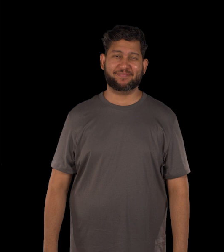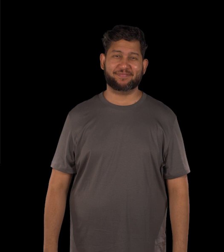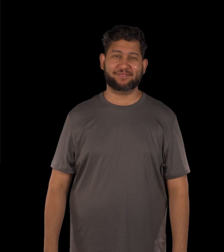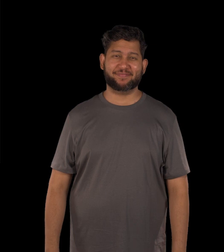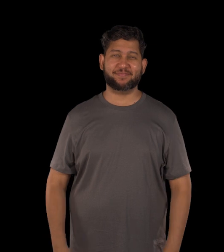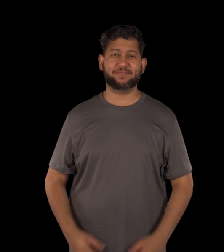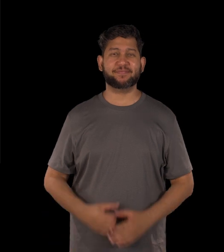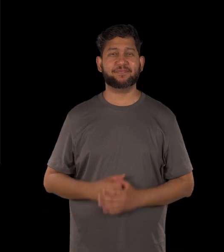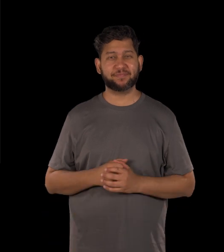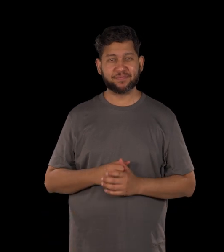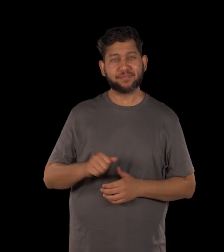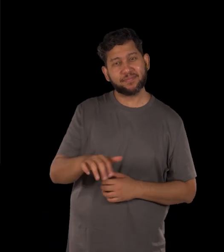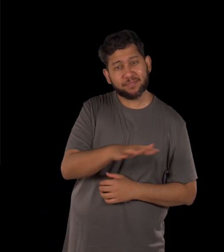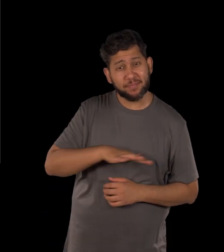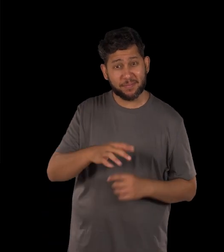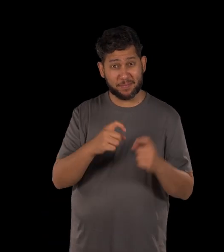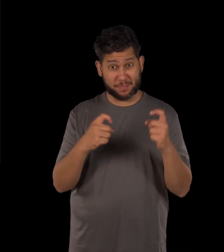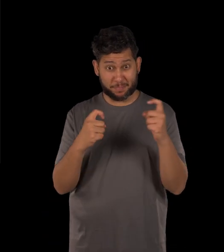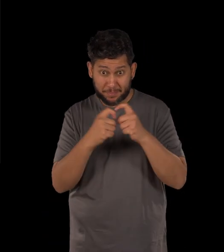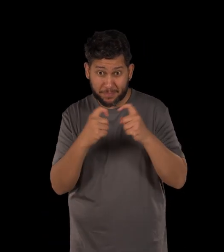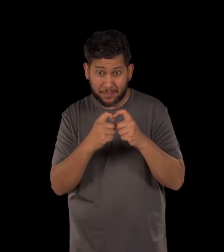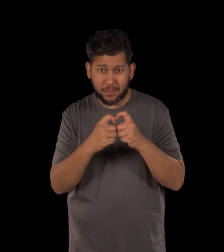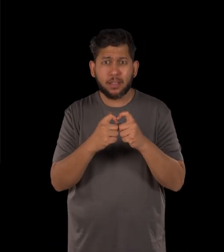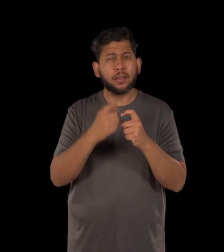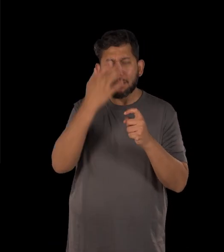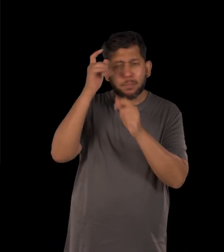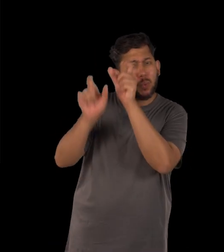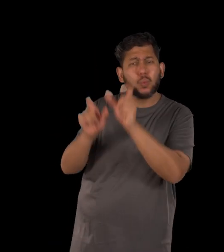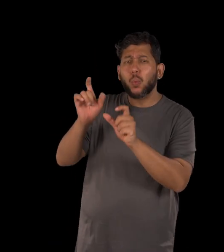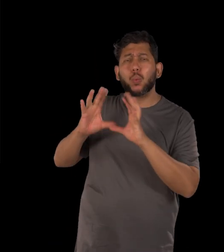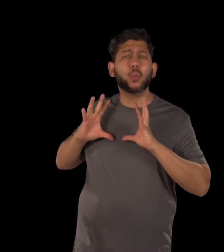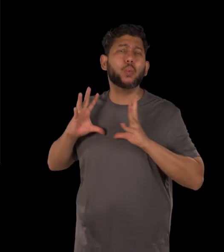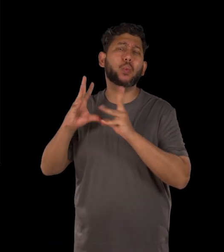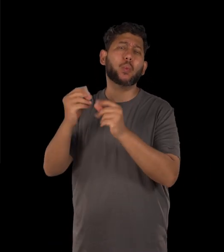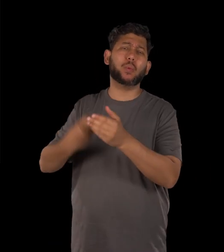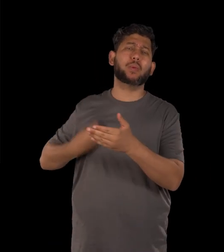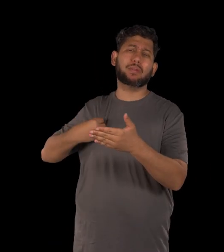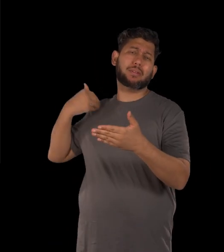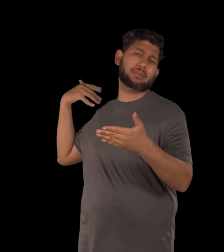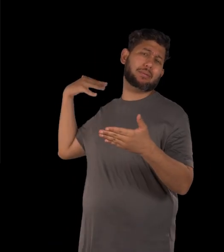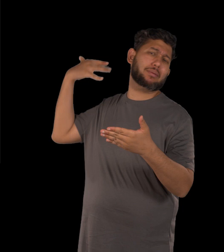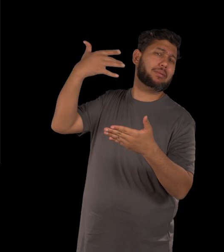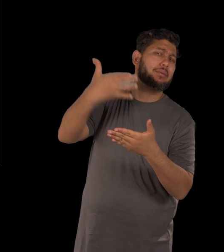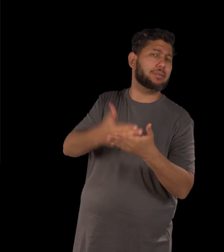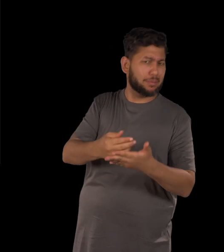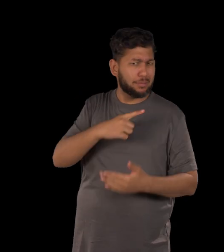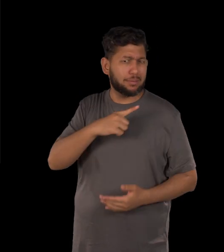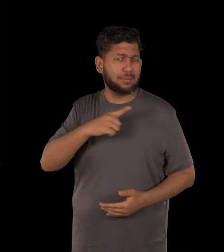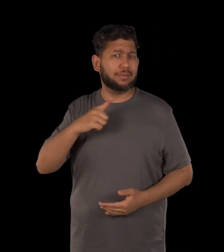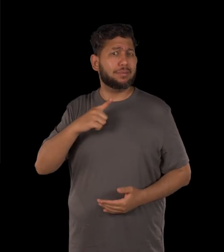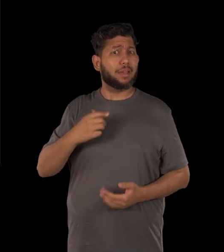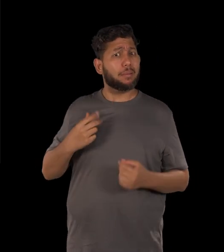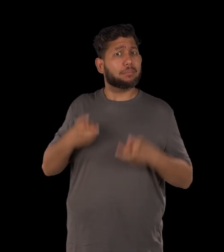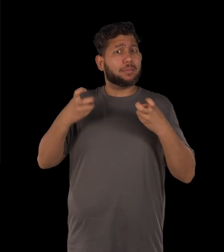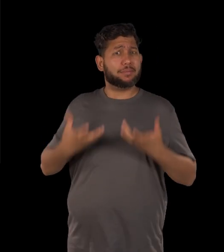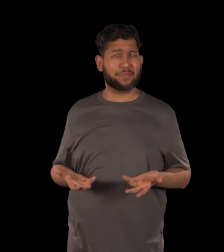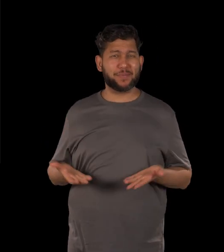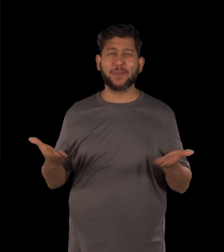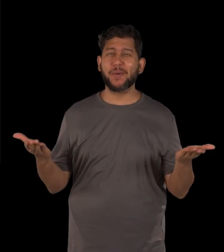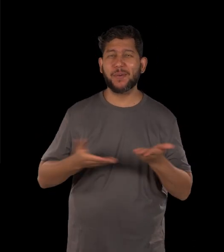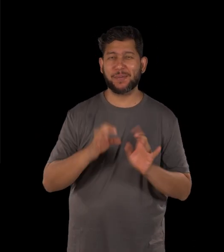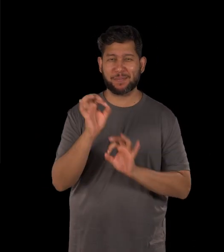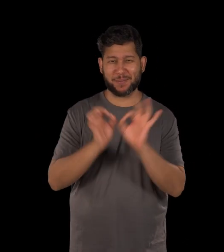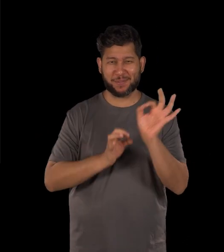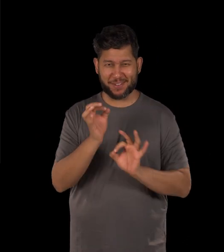A medicina permeia a existência de todo e qualquer indivíduo, desde o seu nascimento até o findar de sua vida. E esse